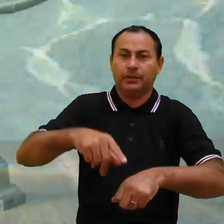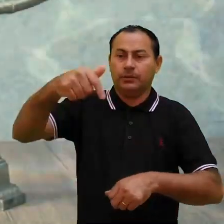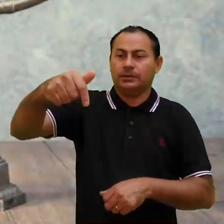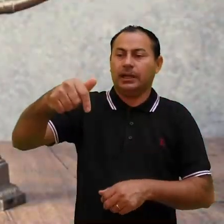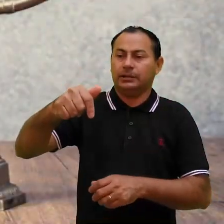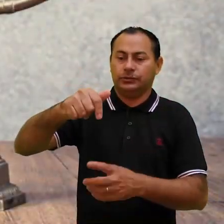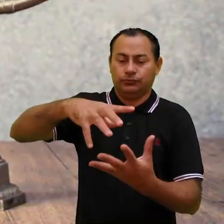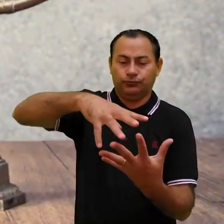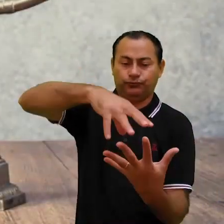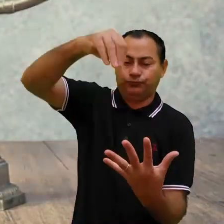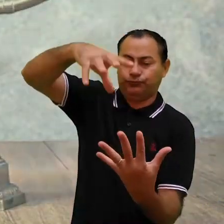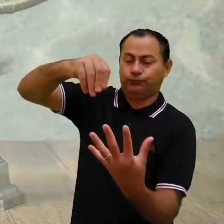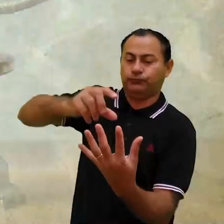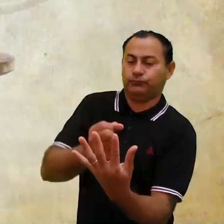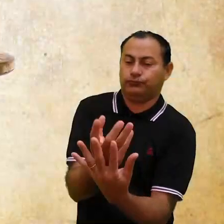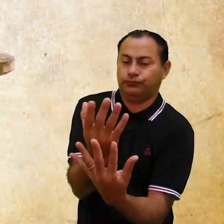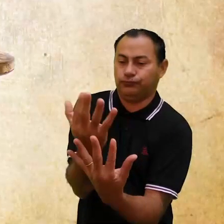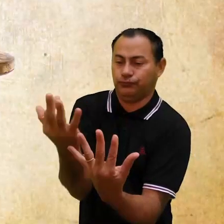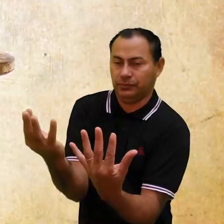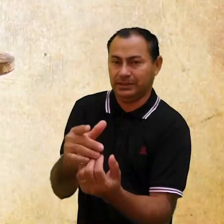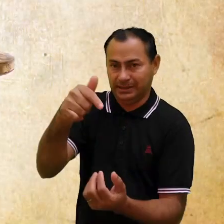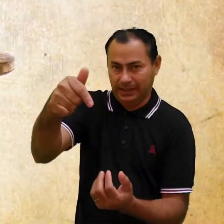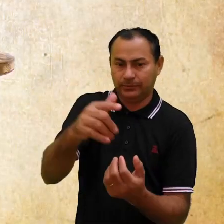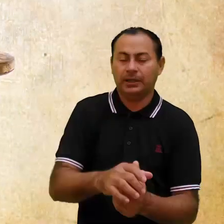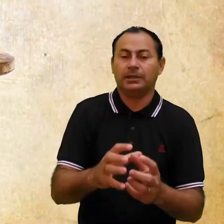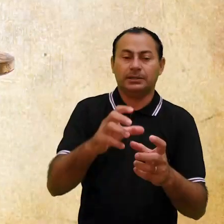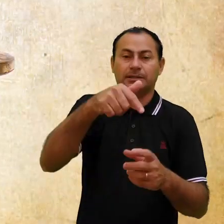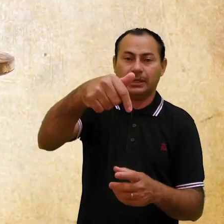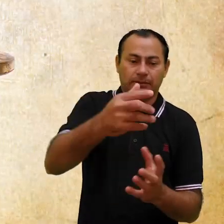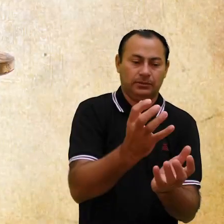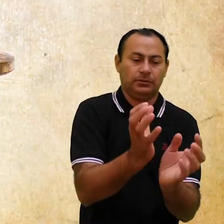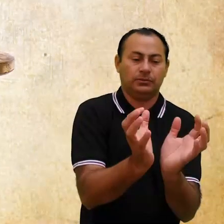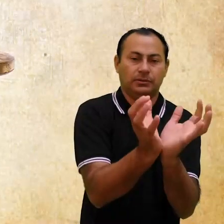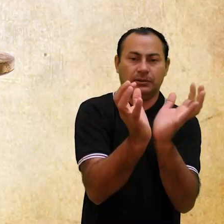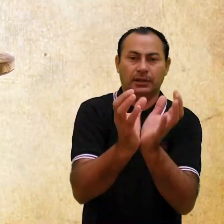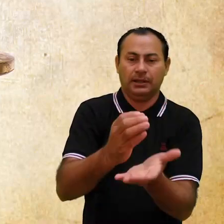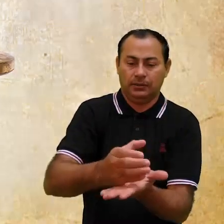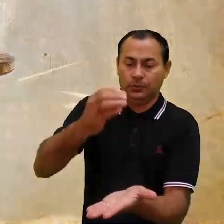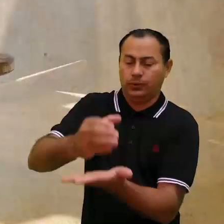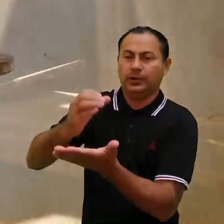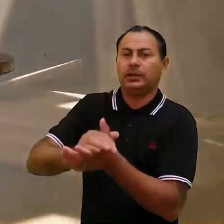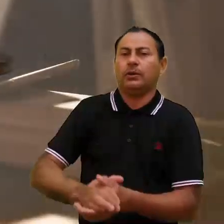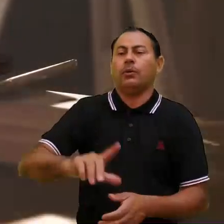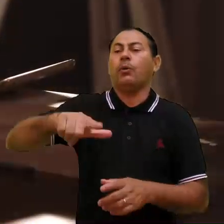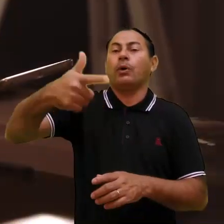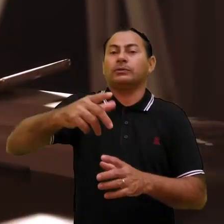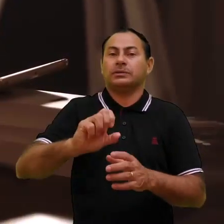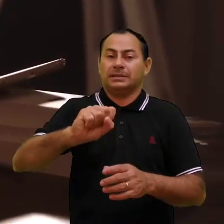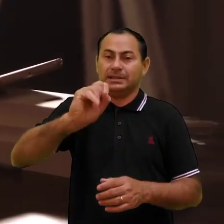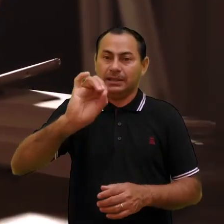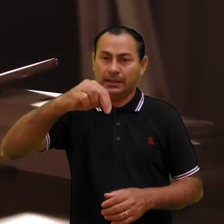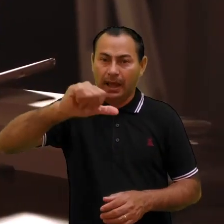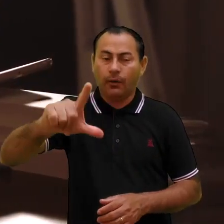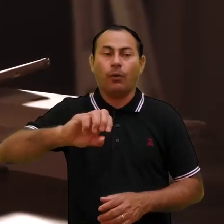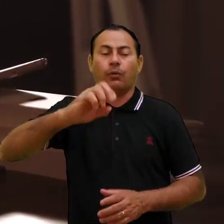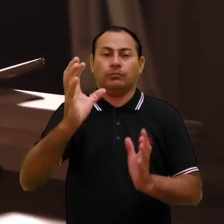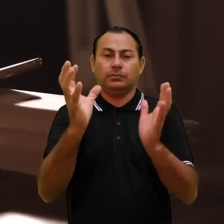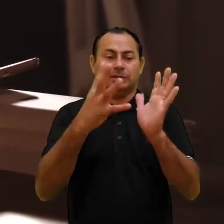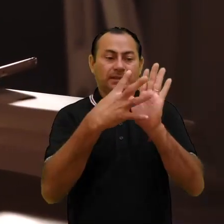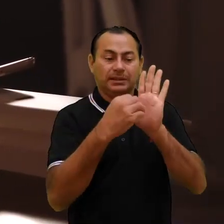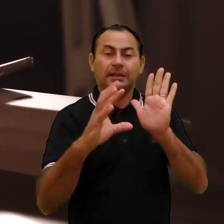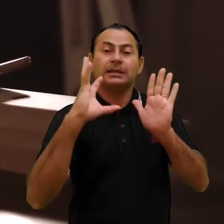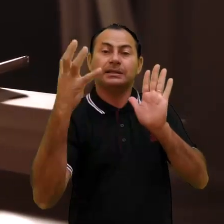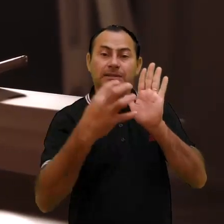7 candelabros, as 7 taças e todos os outros sinais ou símbolos que você encontrar.